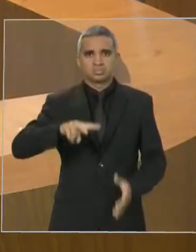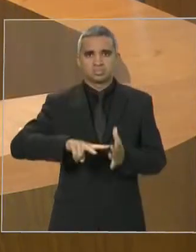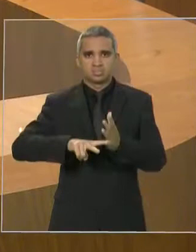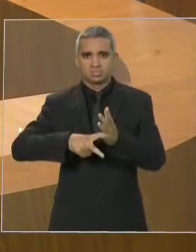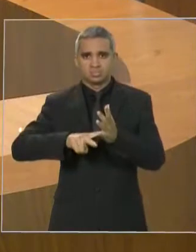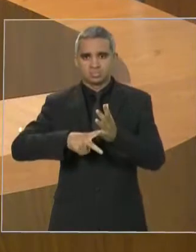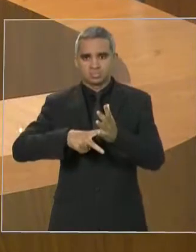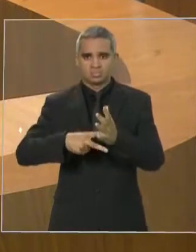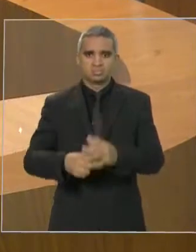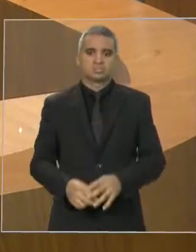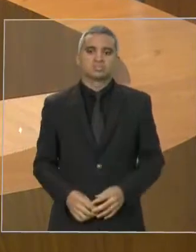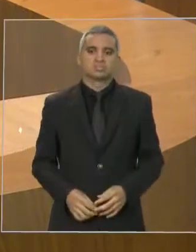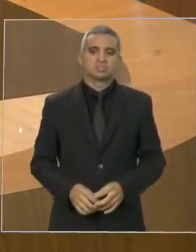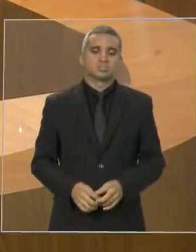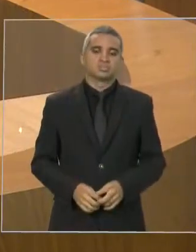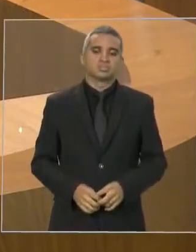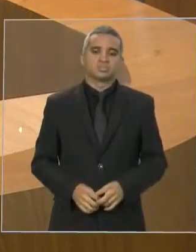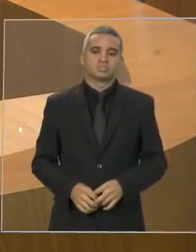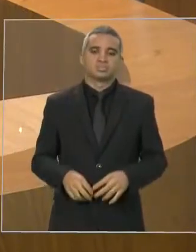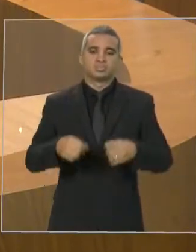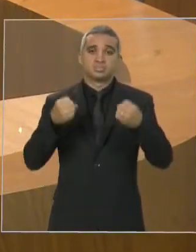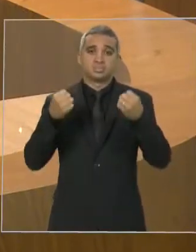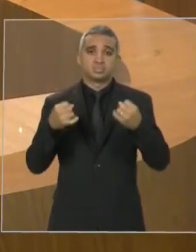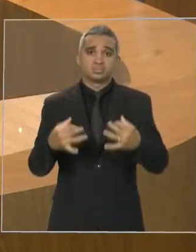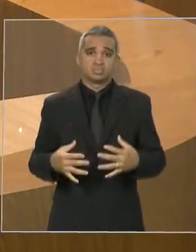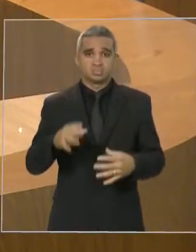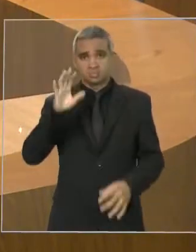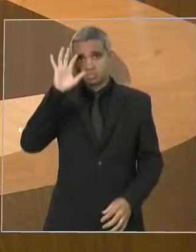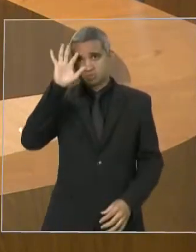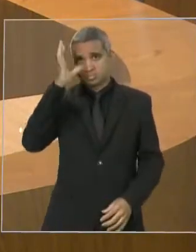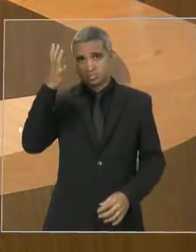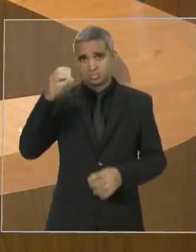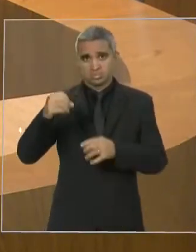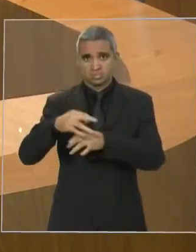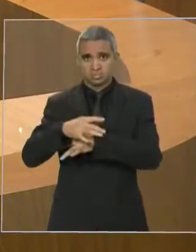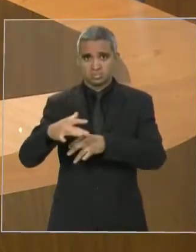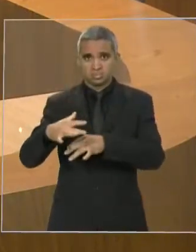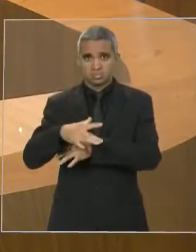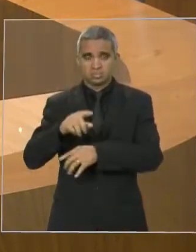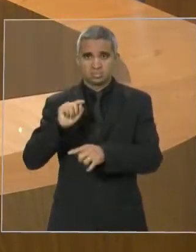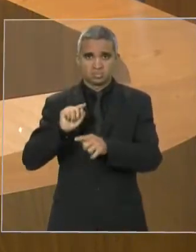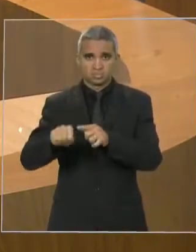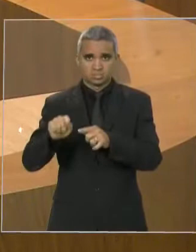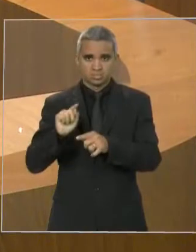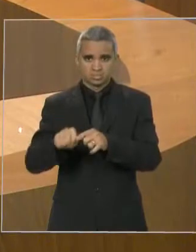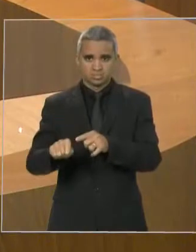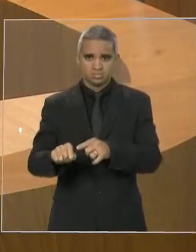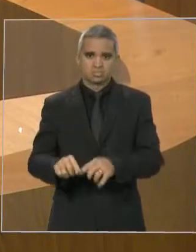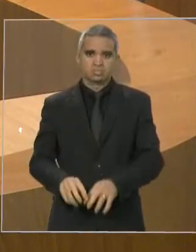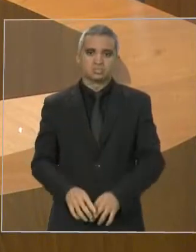relatar um fato na cidade de Pinheiro, que estava